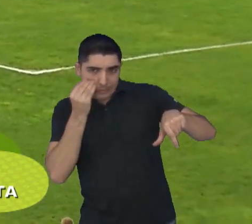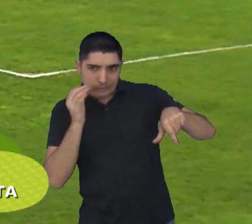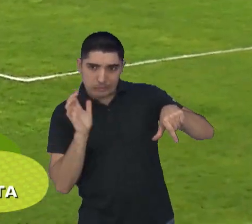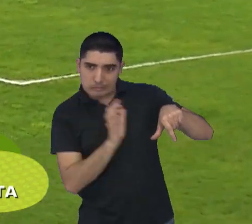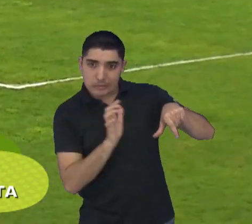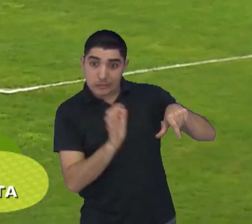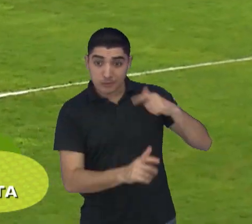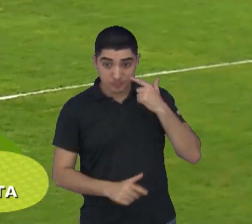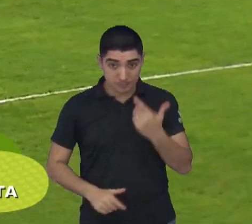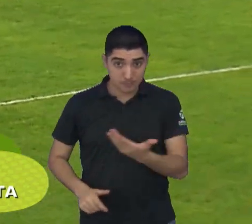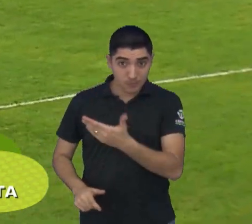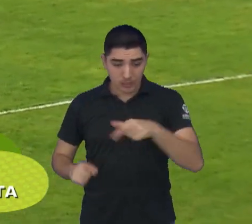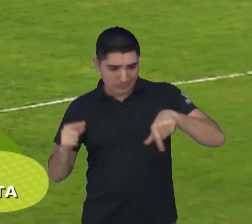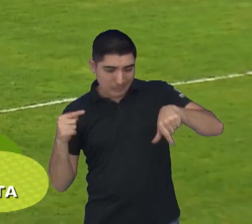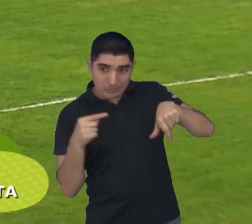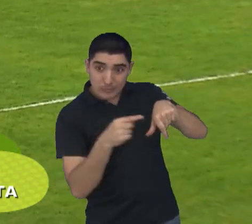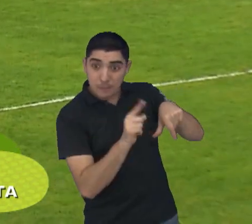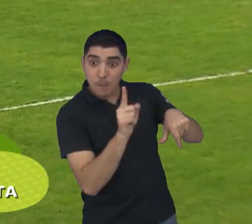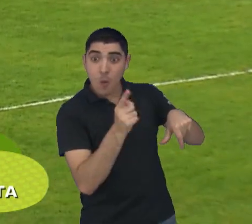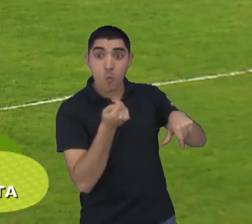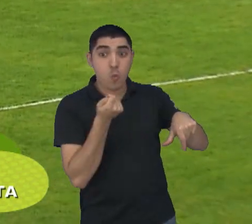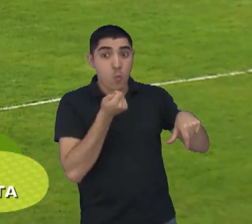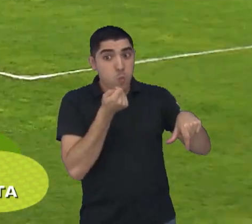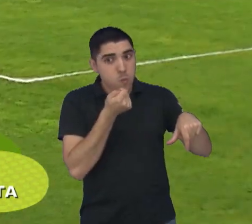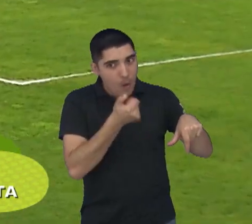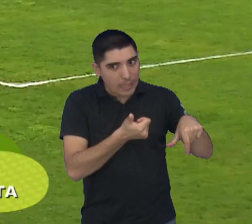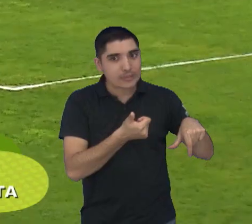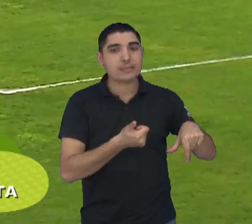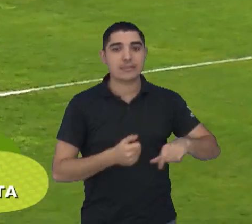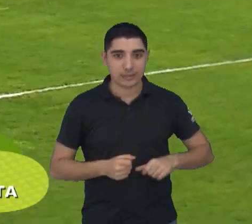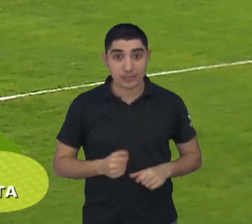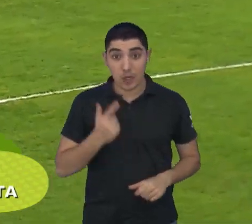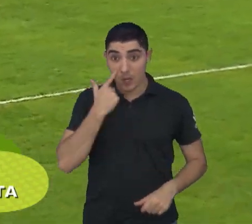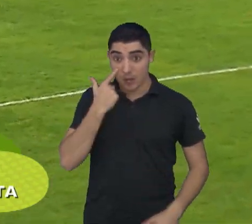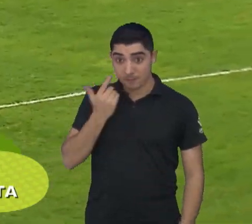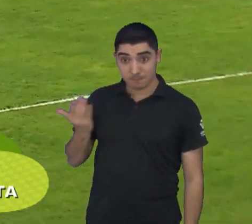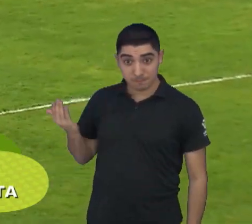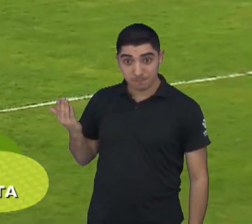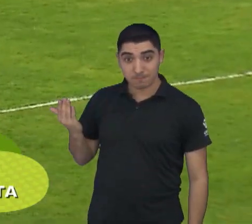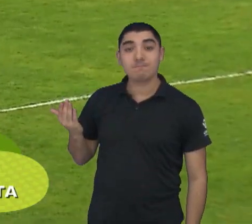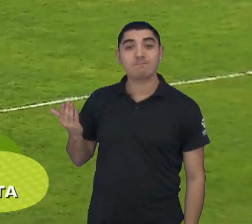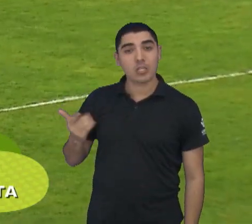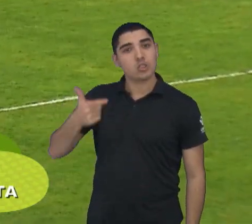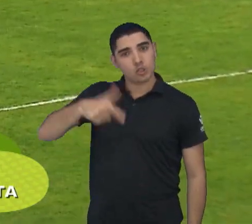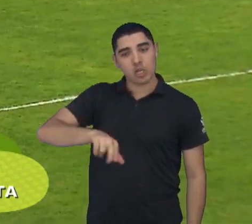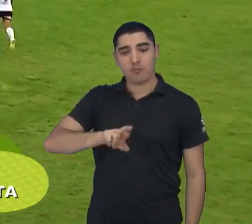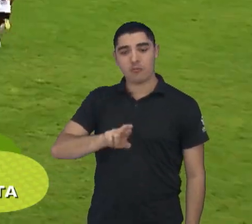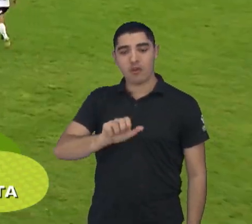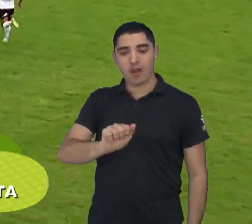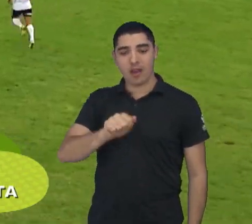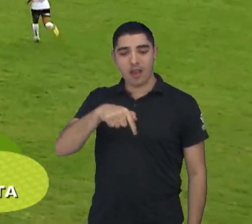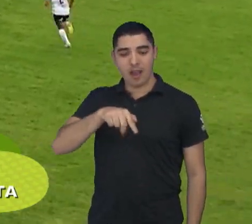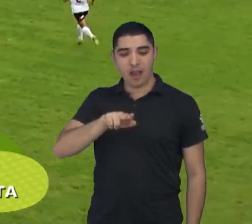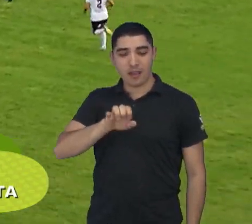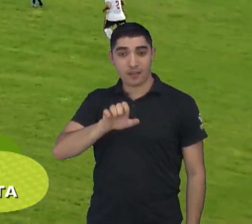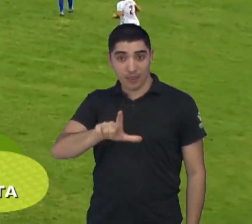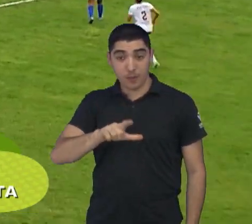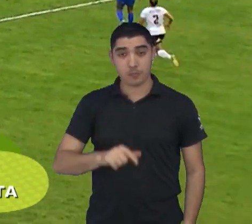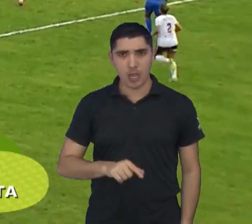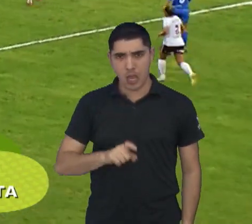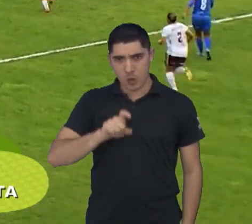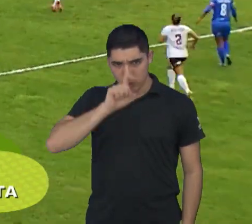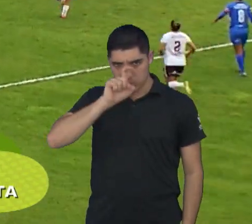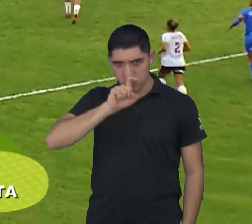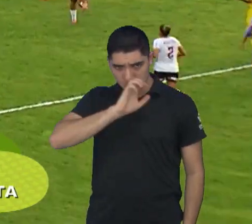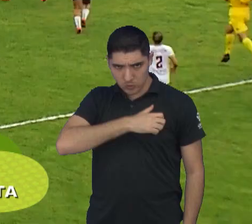Dessa vez, o travessão evitou que o placar fosse aberto, mais uma vez num chute da Raquel. E o São José